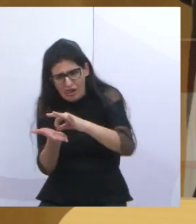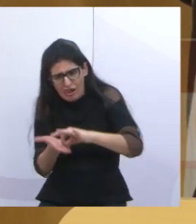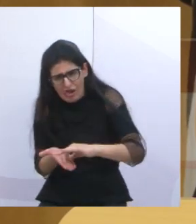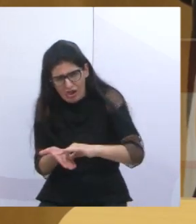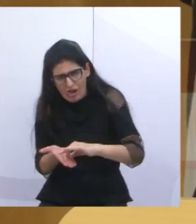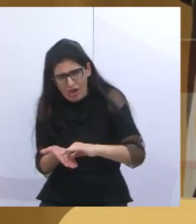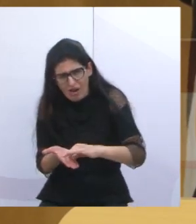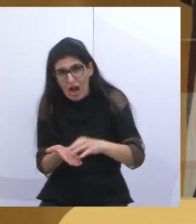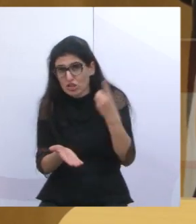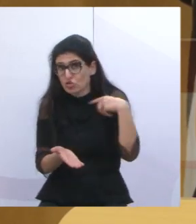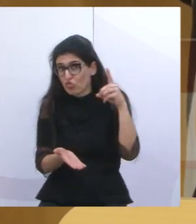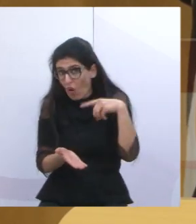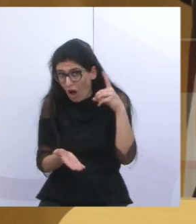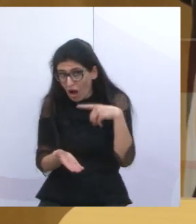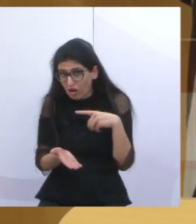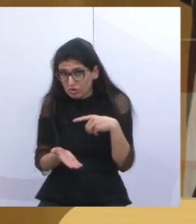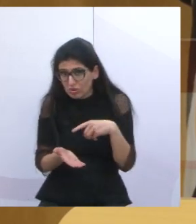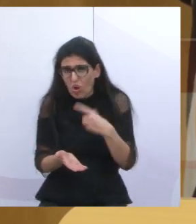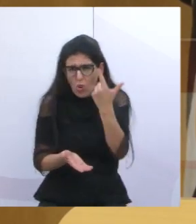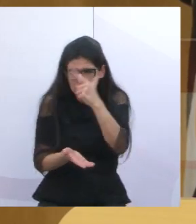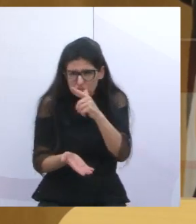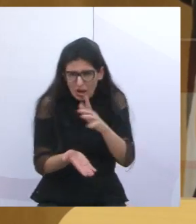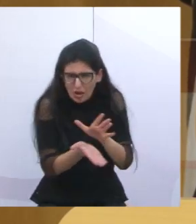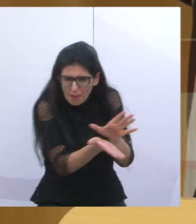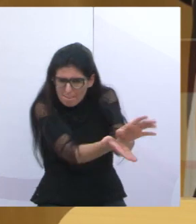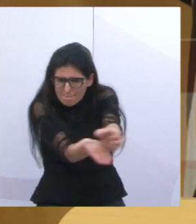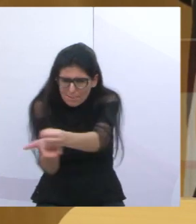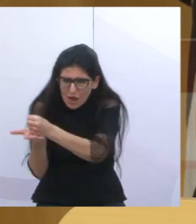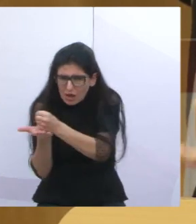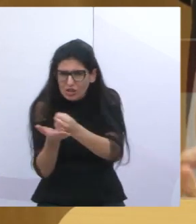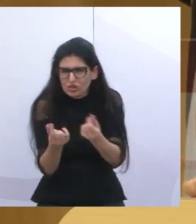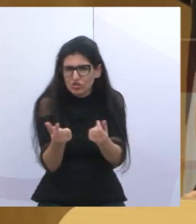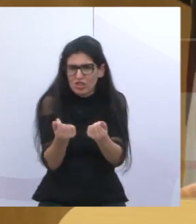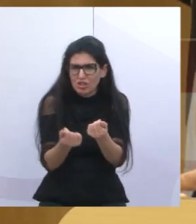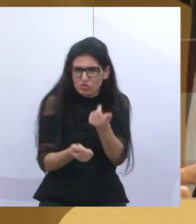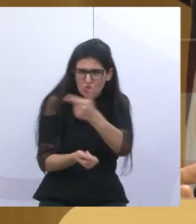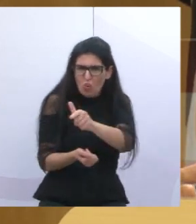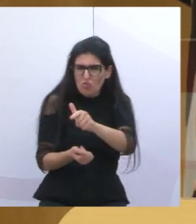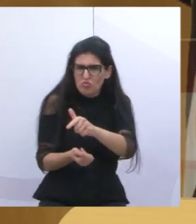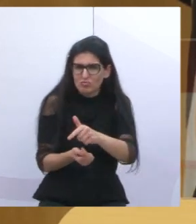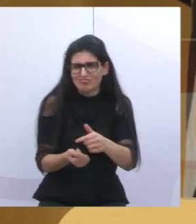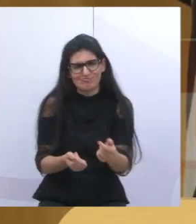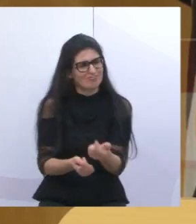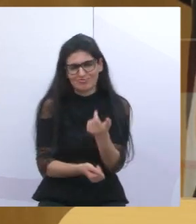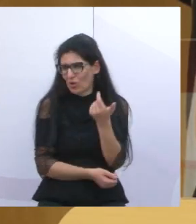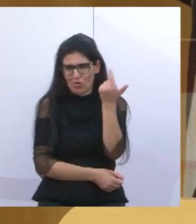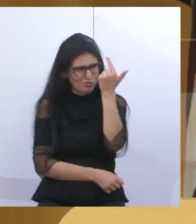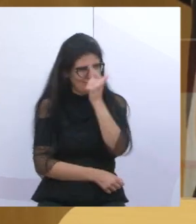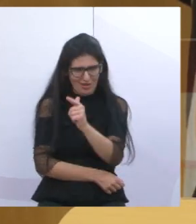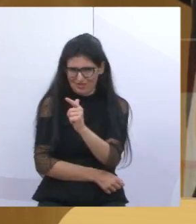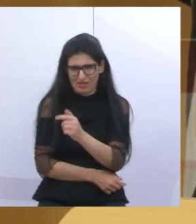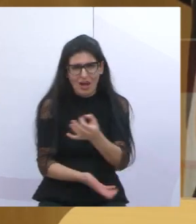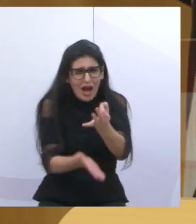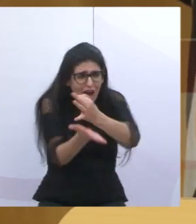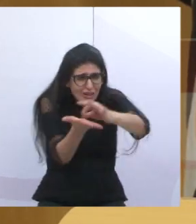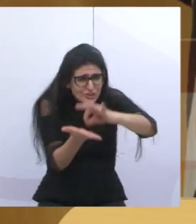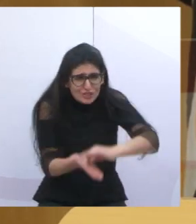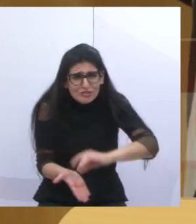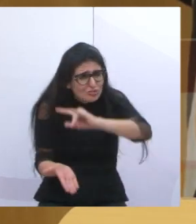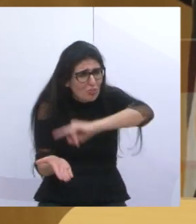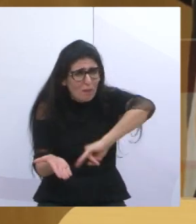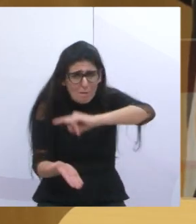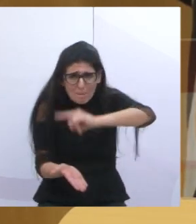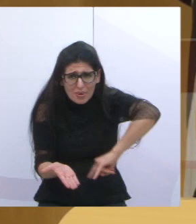volta? Será que consegue pegar de volta? Não consegue, gente. Depois que se assina um